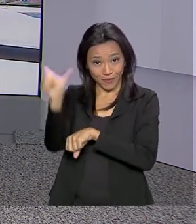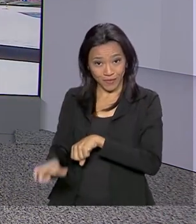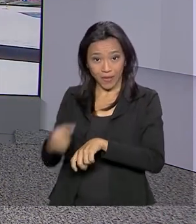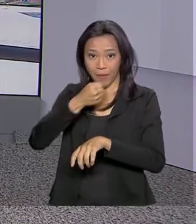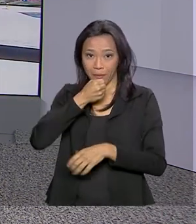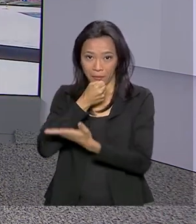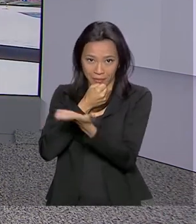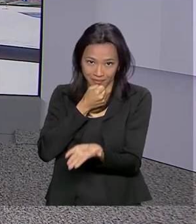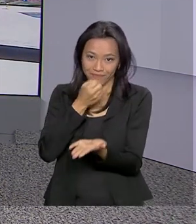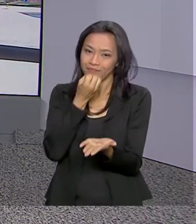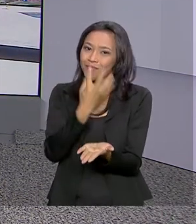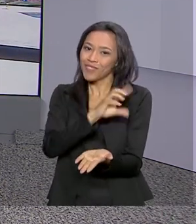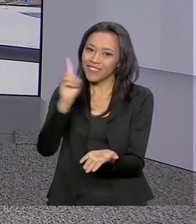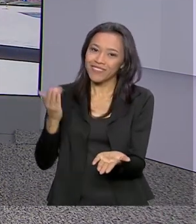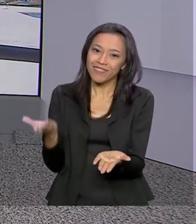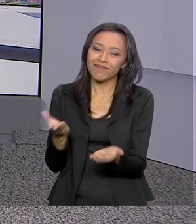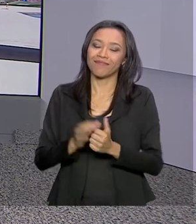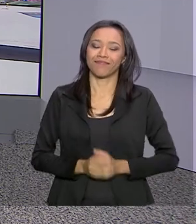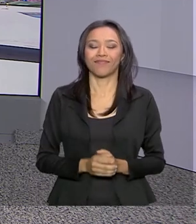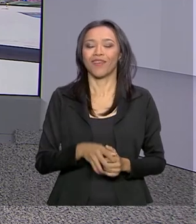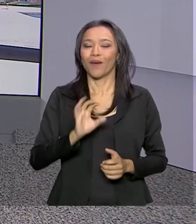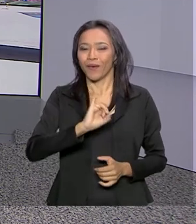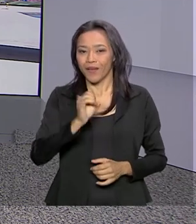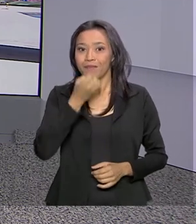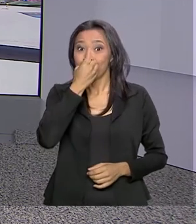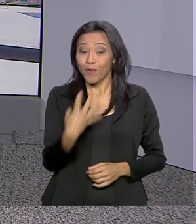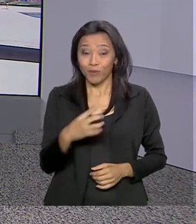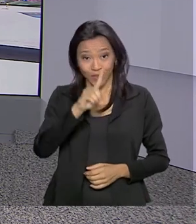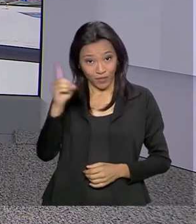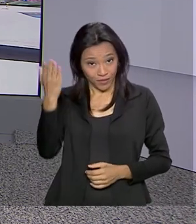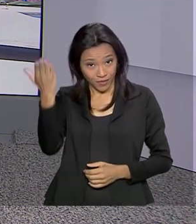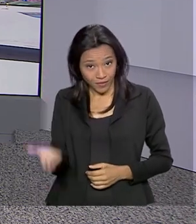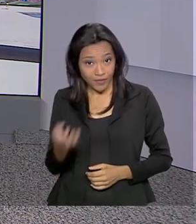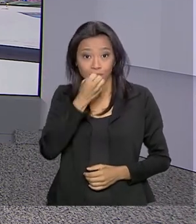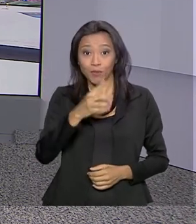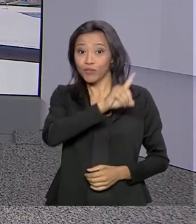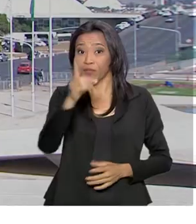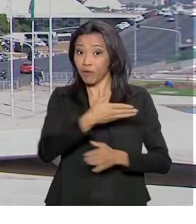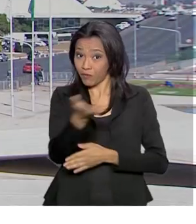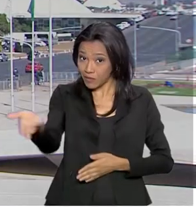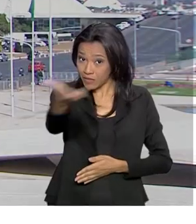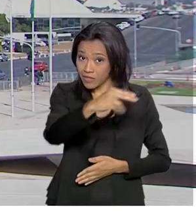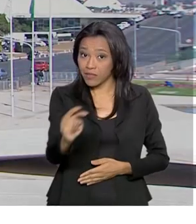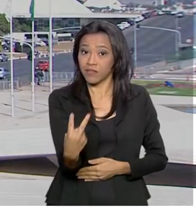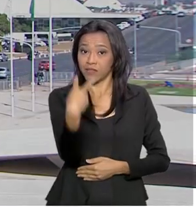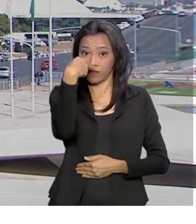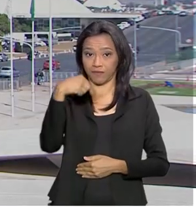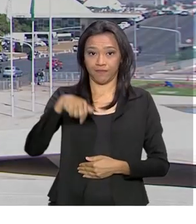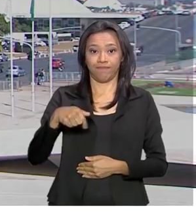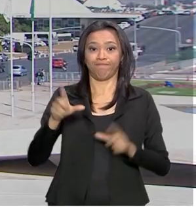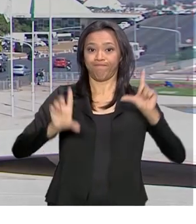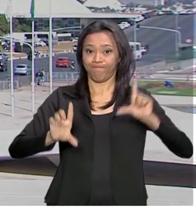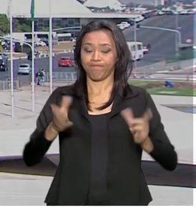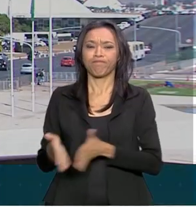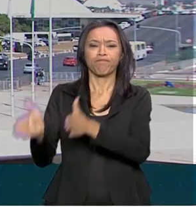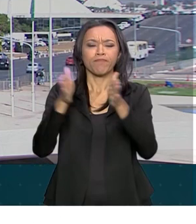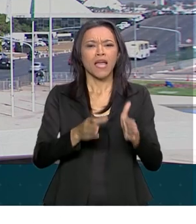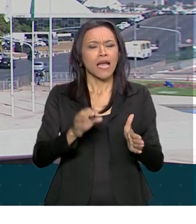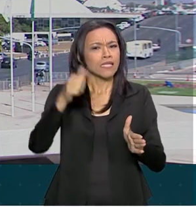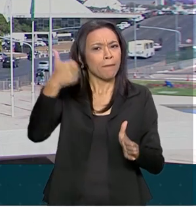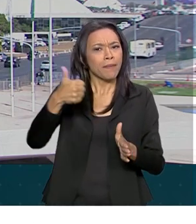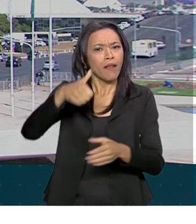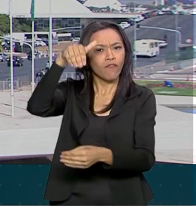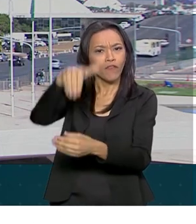bom-dia lauco o lamarca bom dia pra você podia todos que nos acompanham olha nessa votação em primeiro turno foram